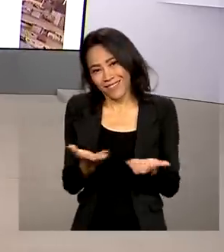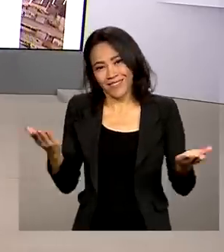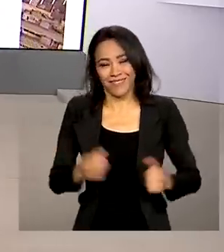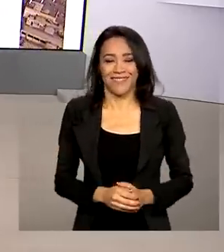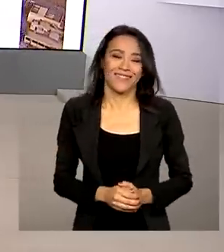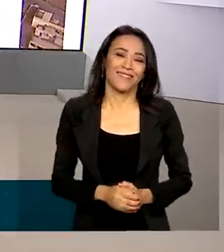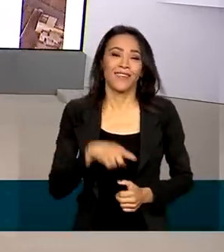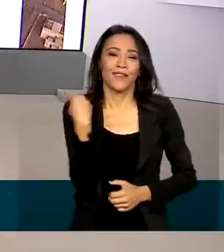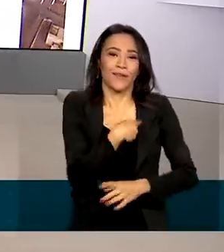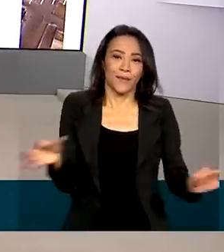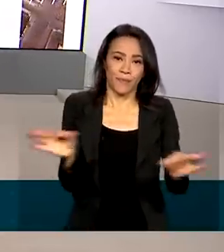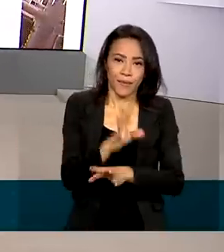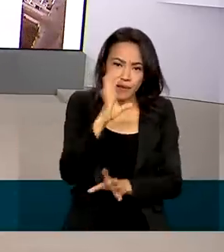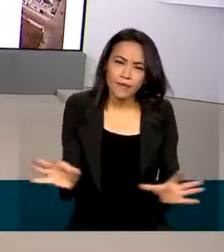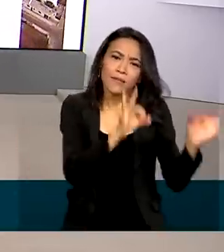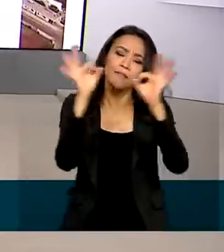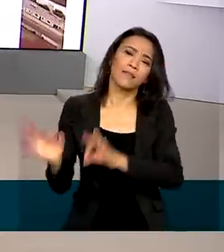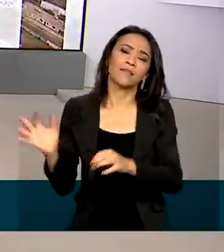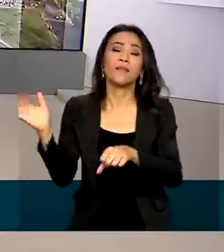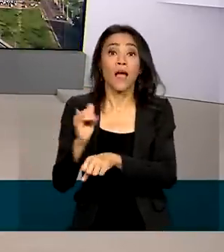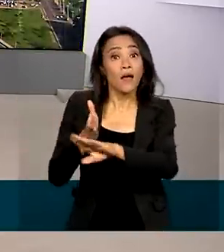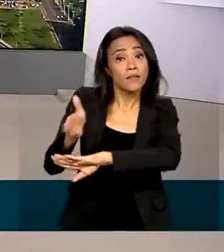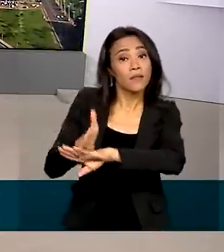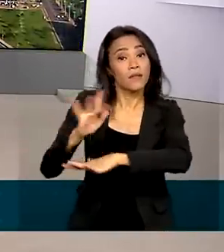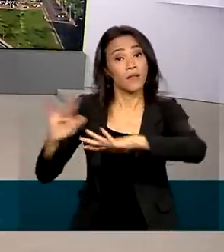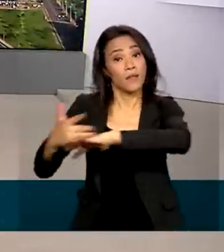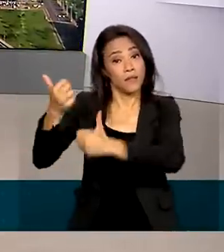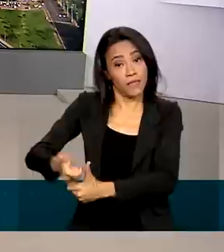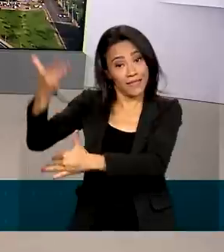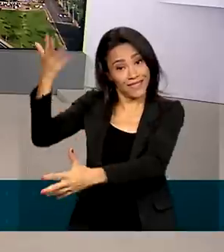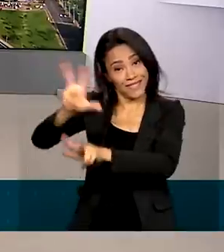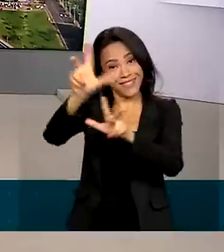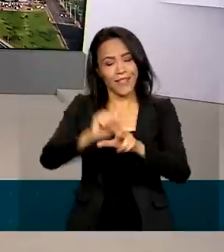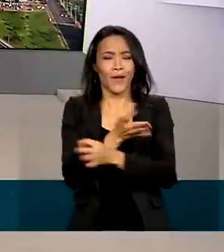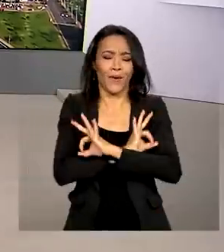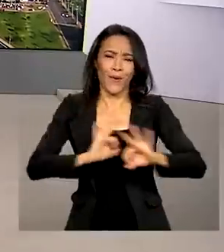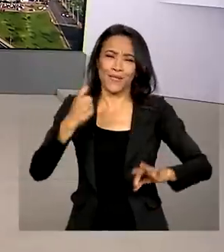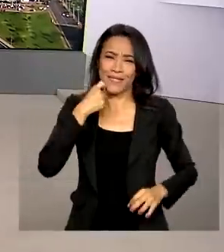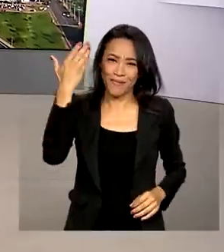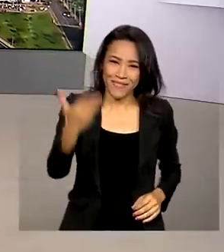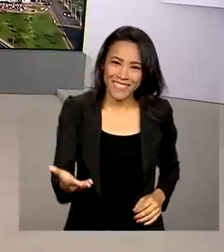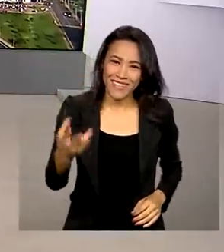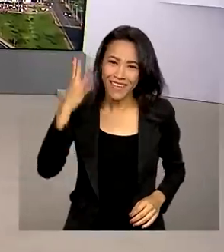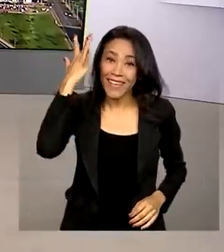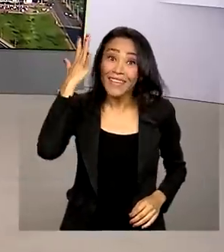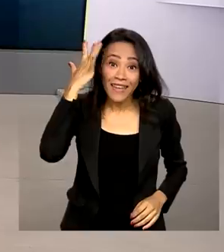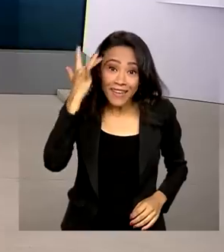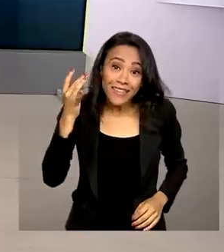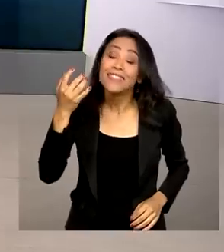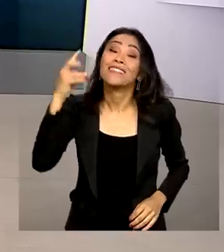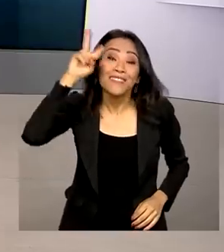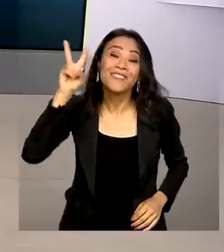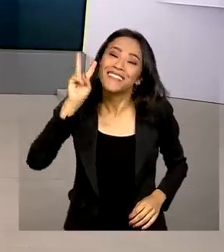a gente fica por aqui para rever as reportagens Acesse as redes sociais da TV Brasil uma ótima sexta-feira para você nos vemos na segunda